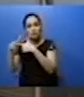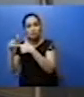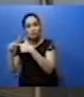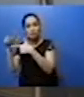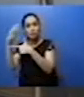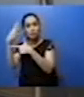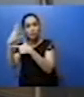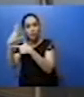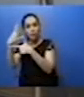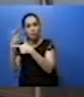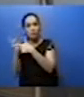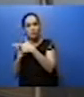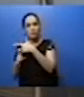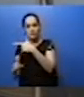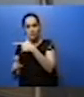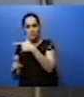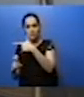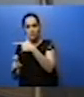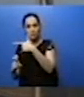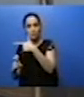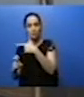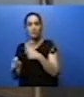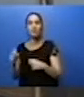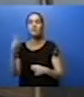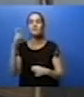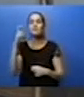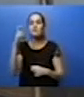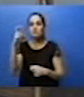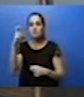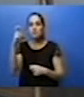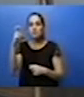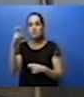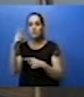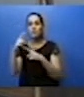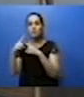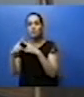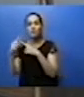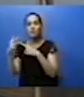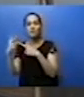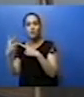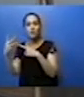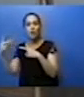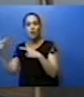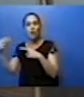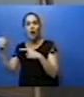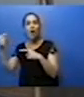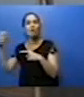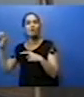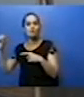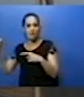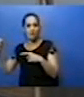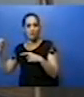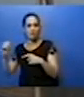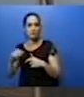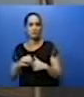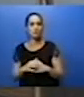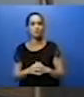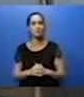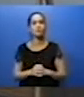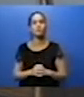x 2 10 aí eu vou operar apenas com os numeradores vende 4